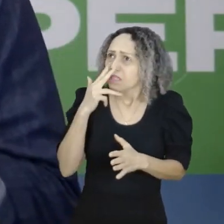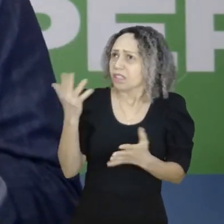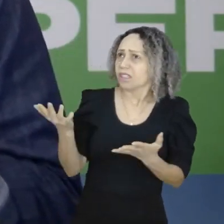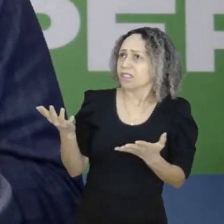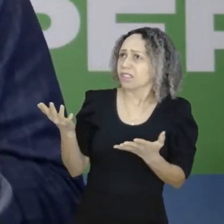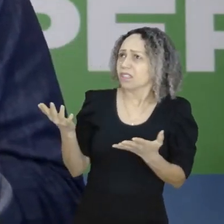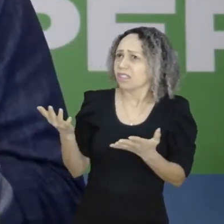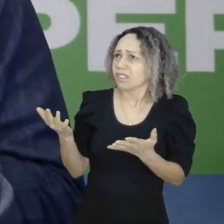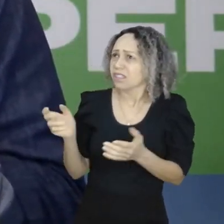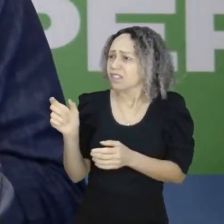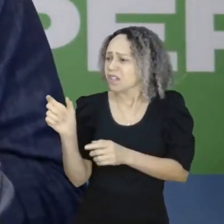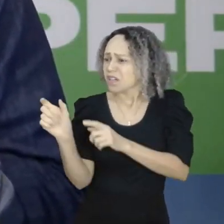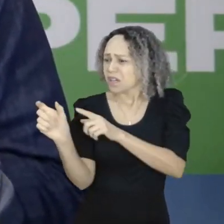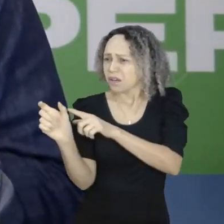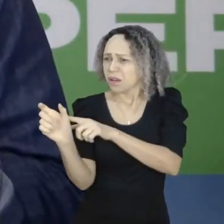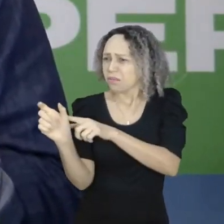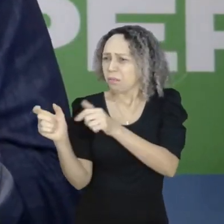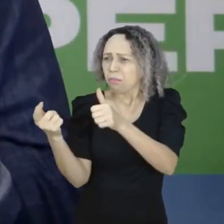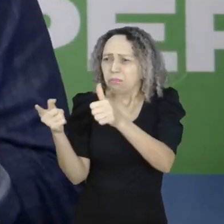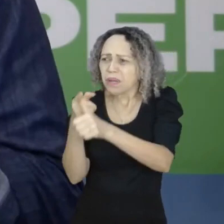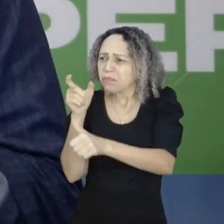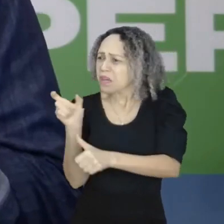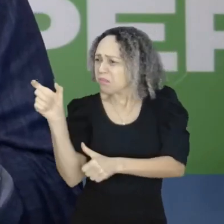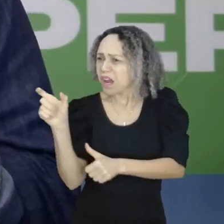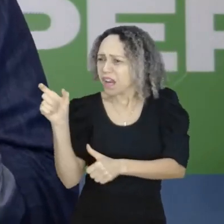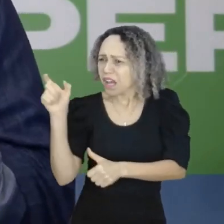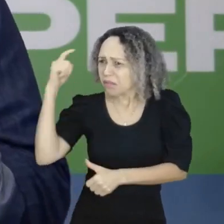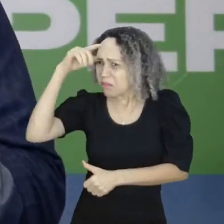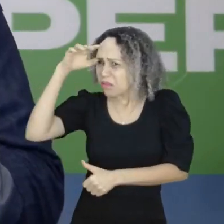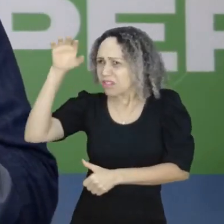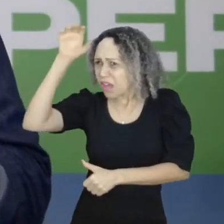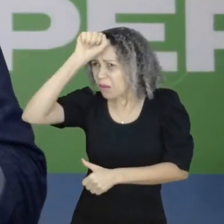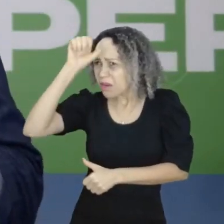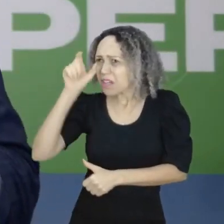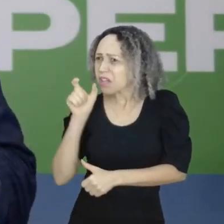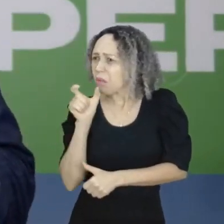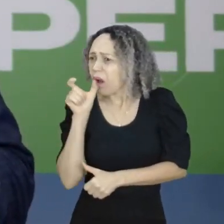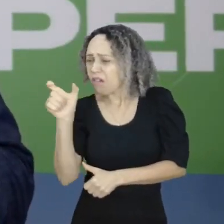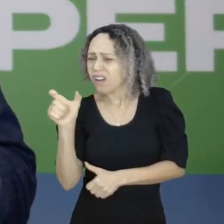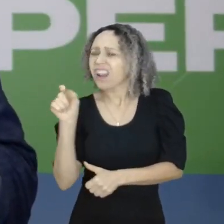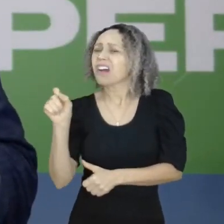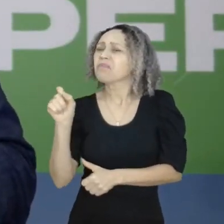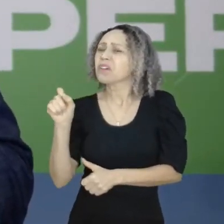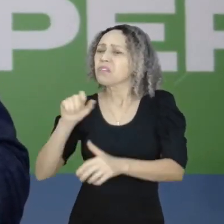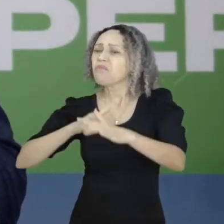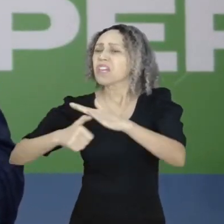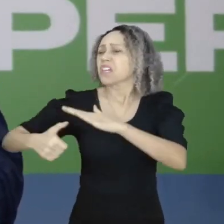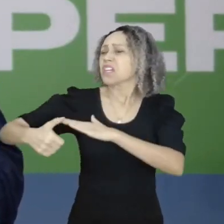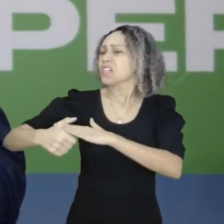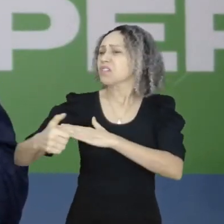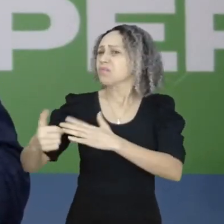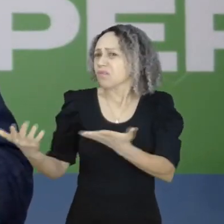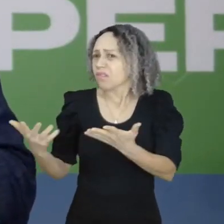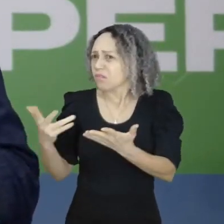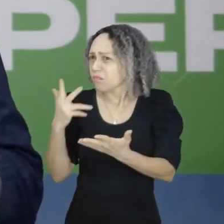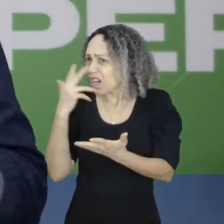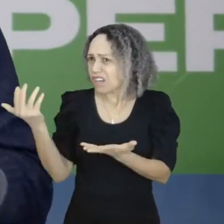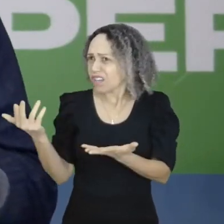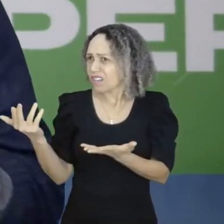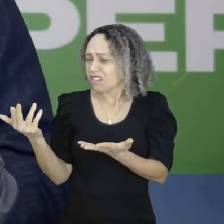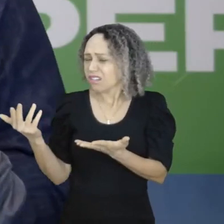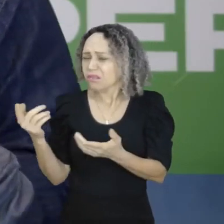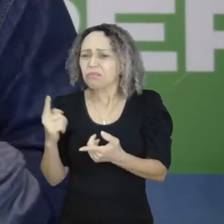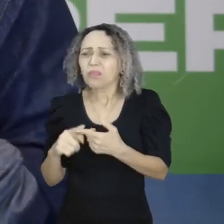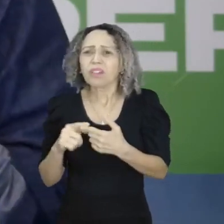foi fake news. Só pode ser, porque um cidadão não pode achar que o Brasil é composto